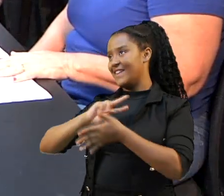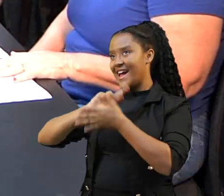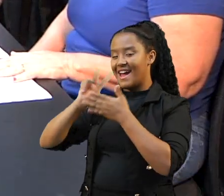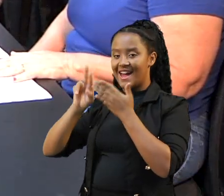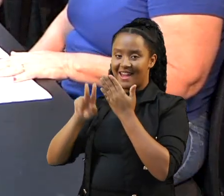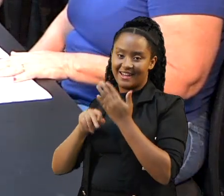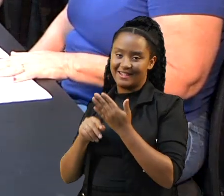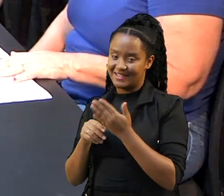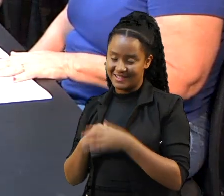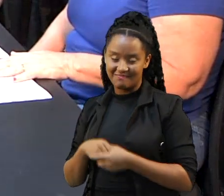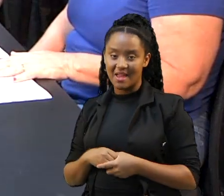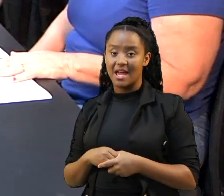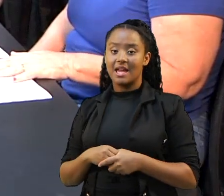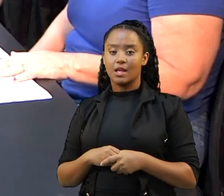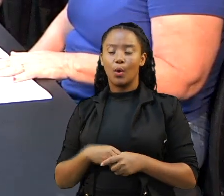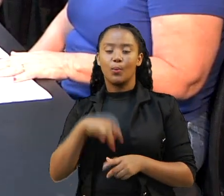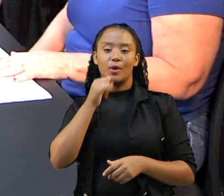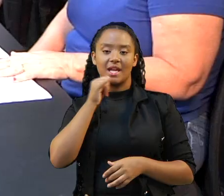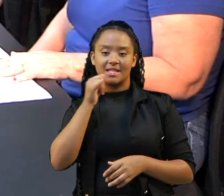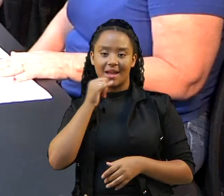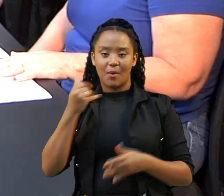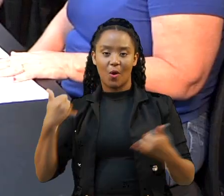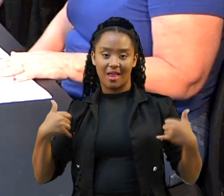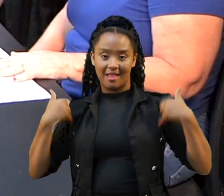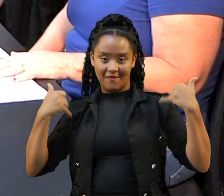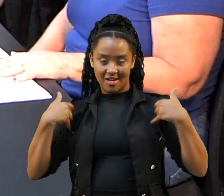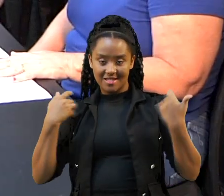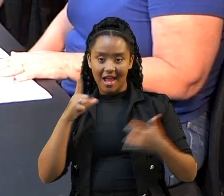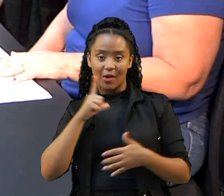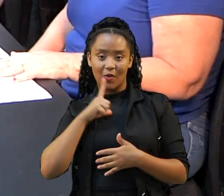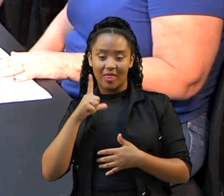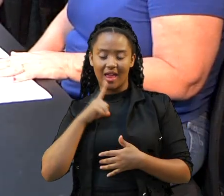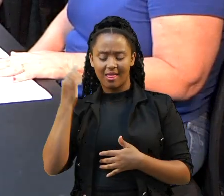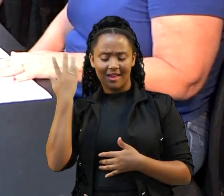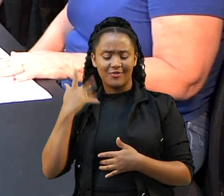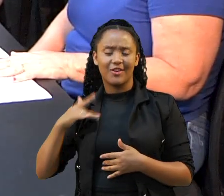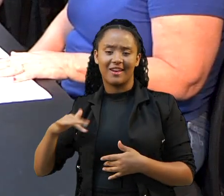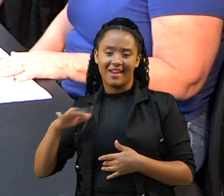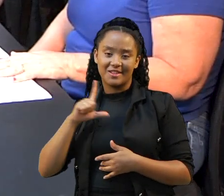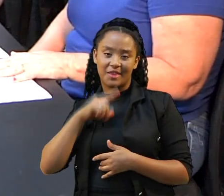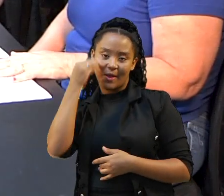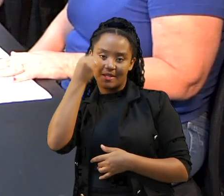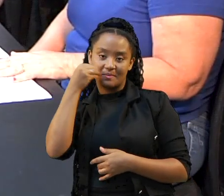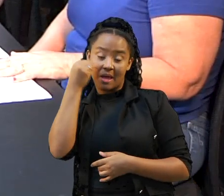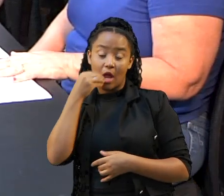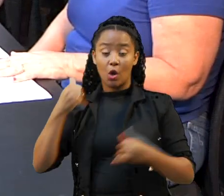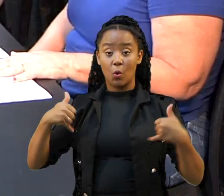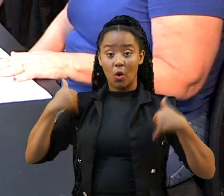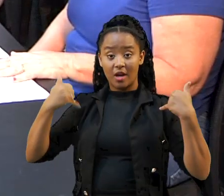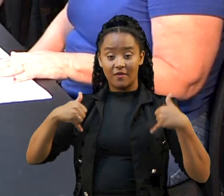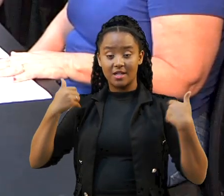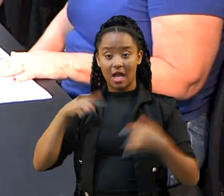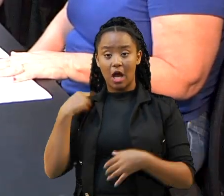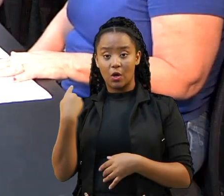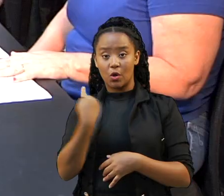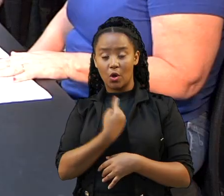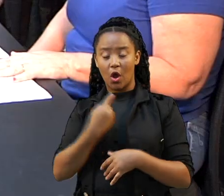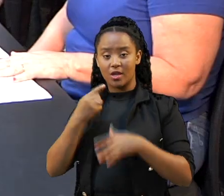Lá tem... Eu gosto... Tipo assim, quando a gente faz aniversários, desde criança eu vivencio isso. Nos aniversários a gente